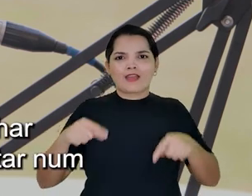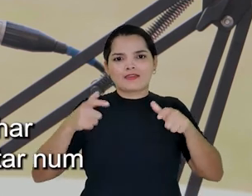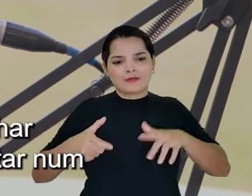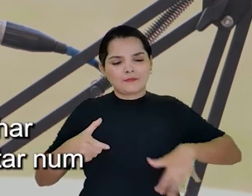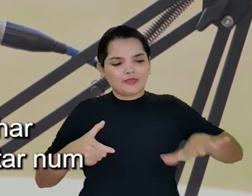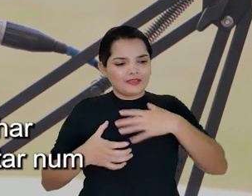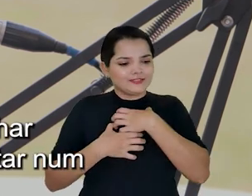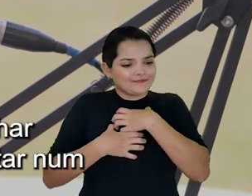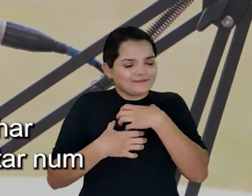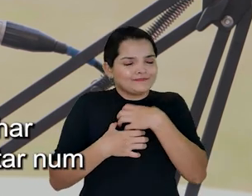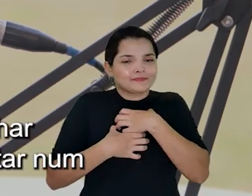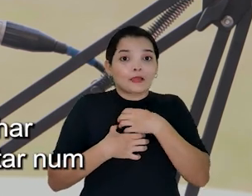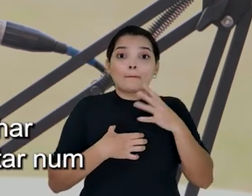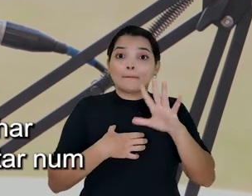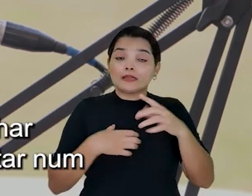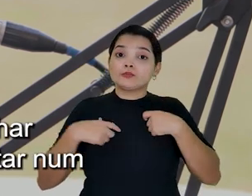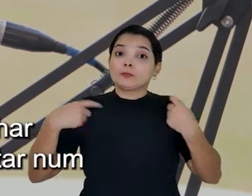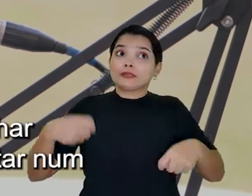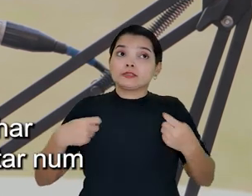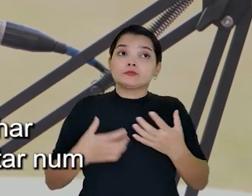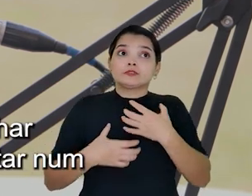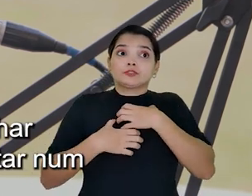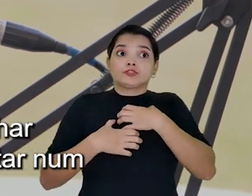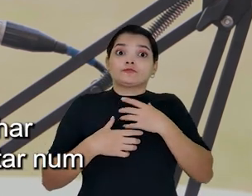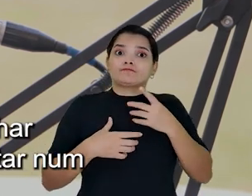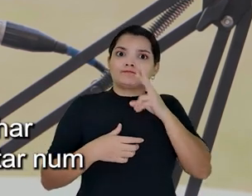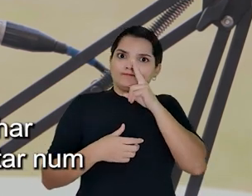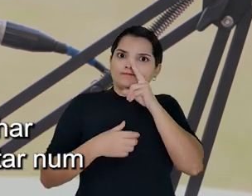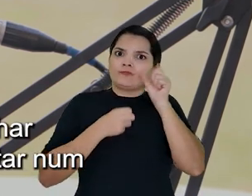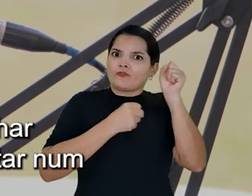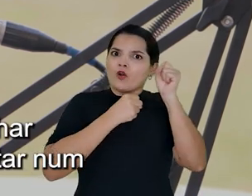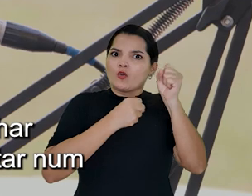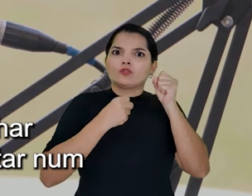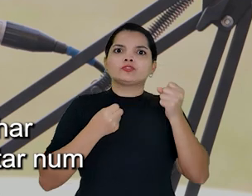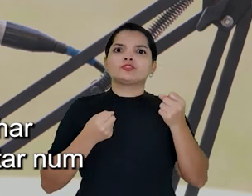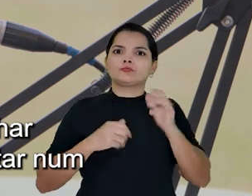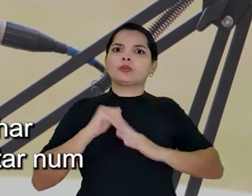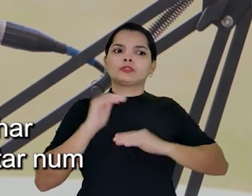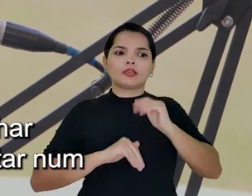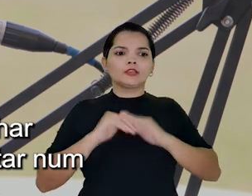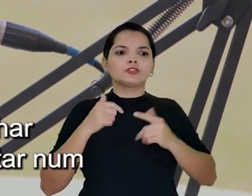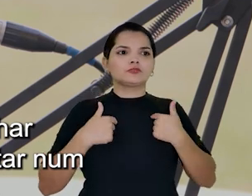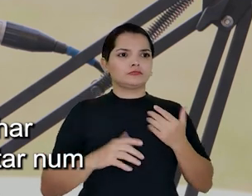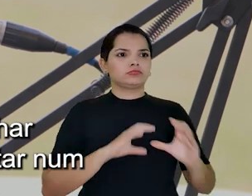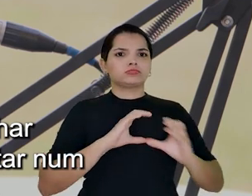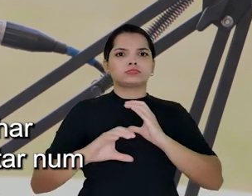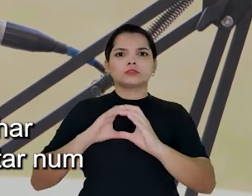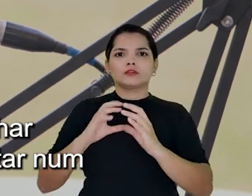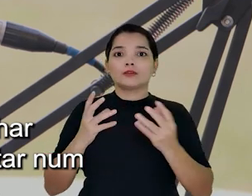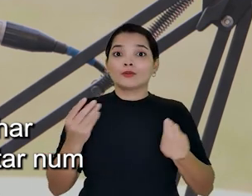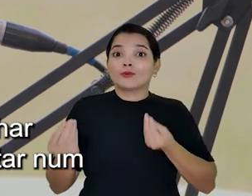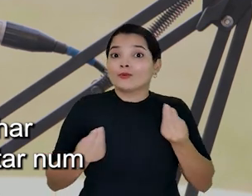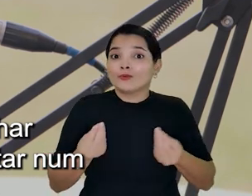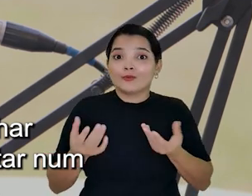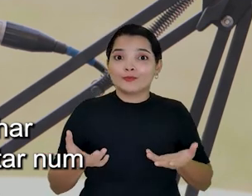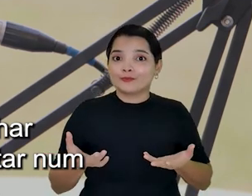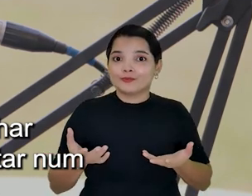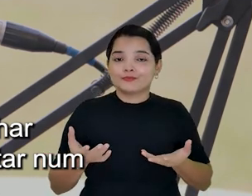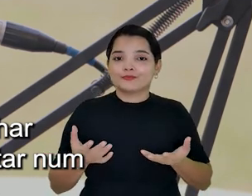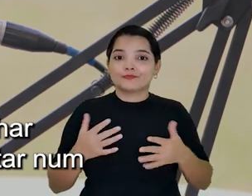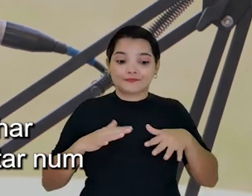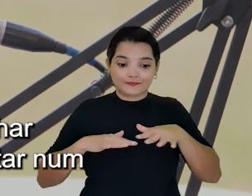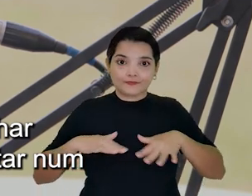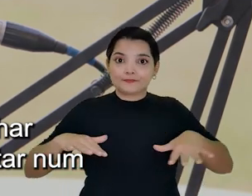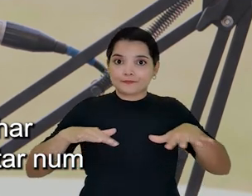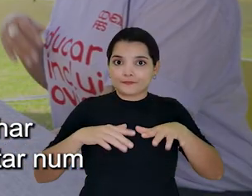vou me sentir forte e potente o suficiente para trabalhar a minha comunicação sair de